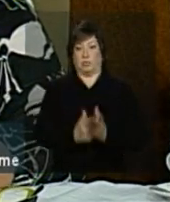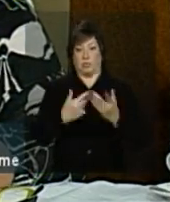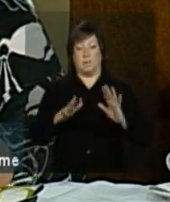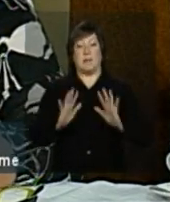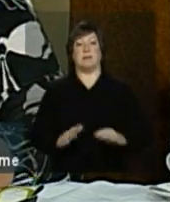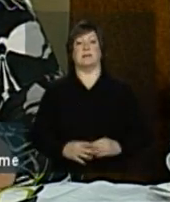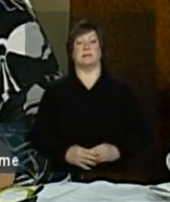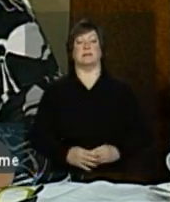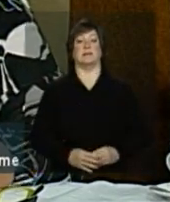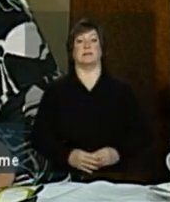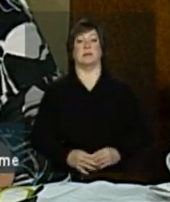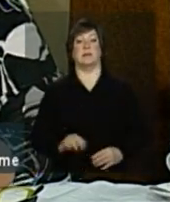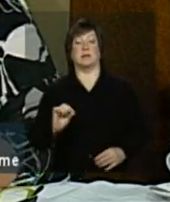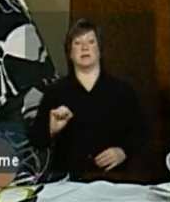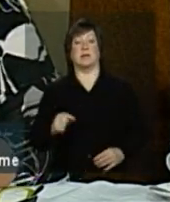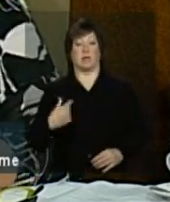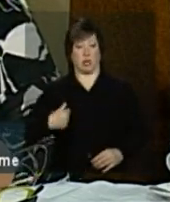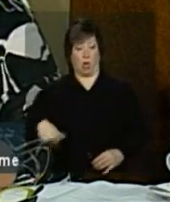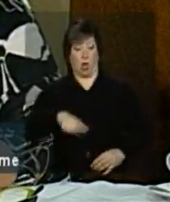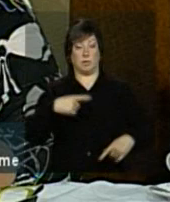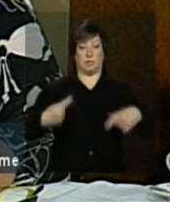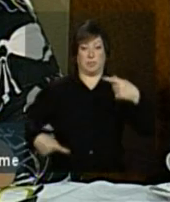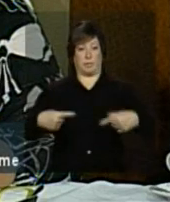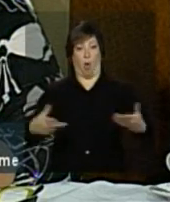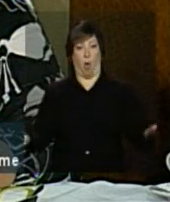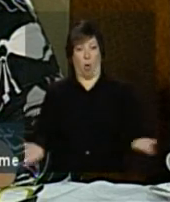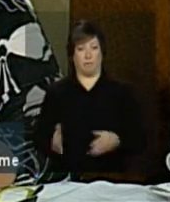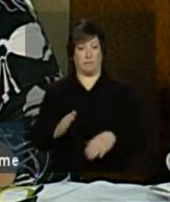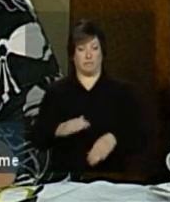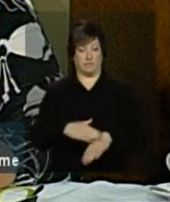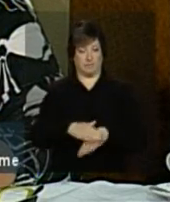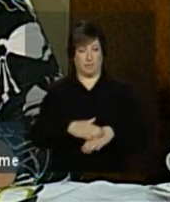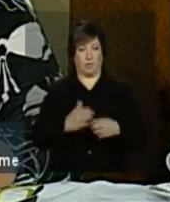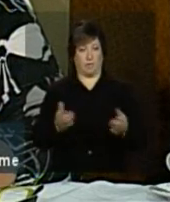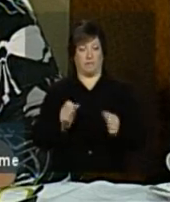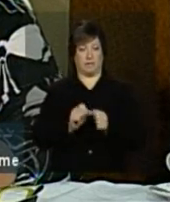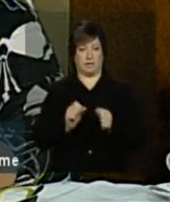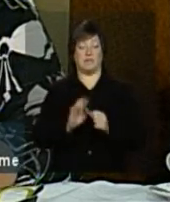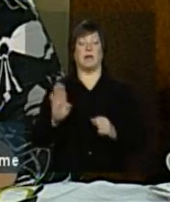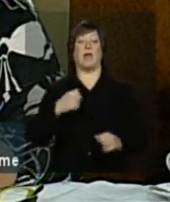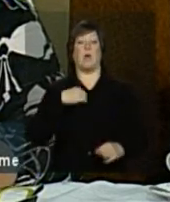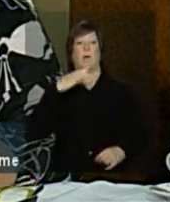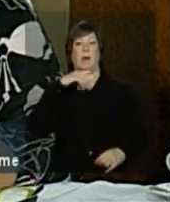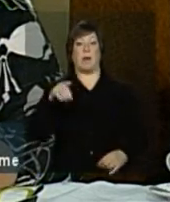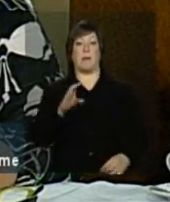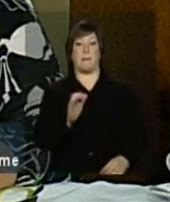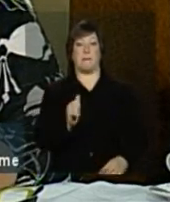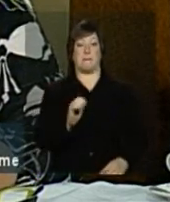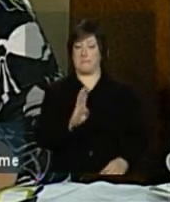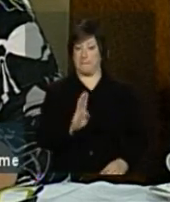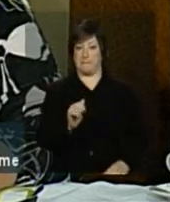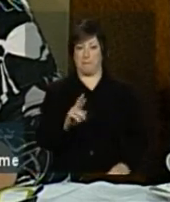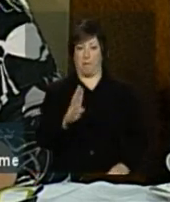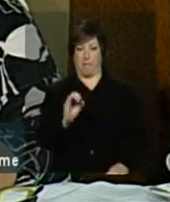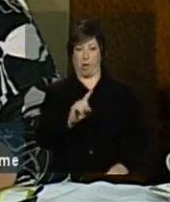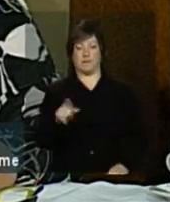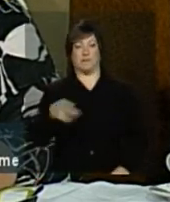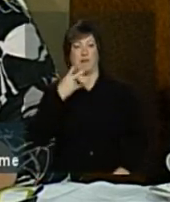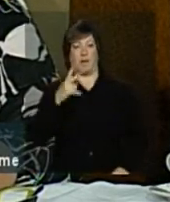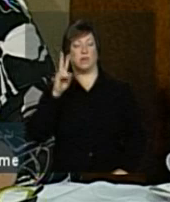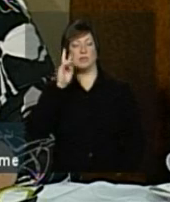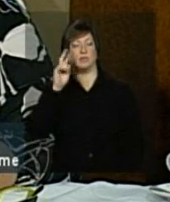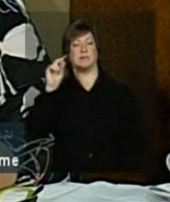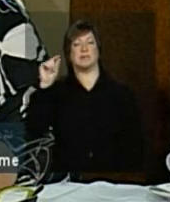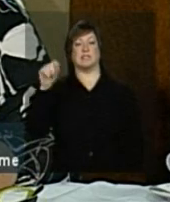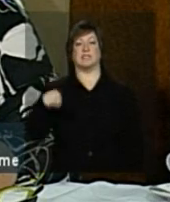além do da do debate que nós vamos fazer hoje eu acho que que o Barbosa foi muito feliz em recuperar esse velho preconceito que